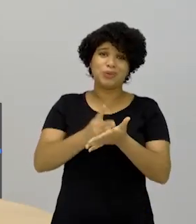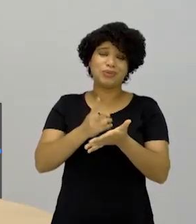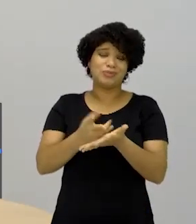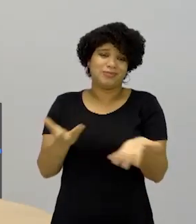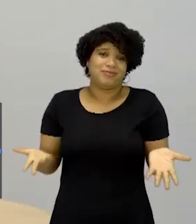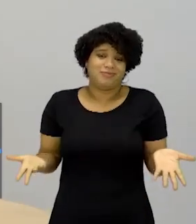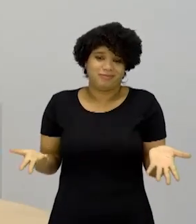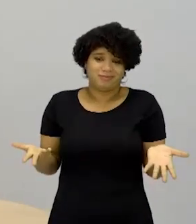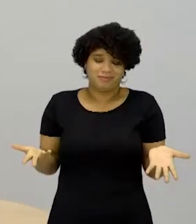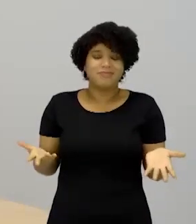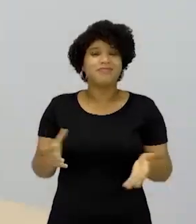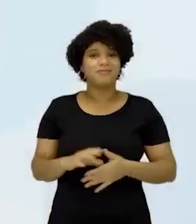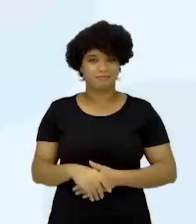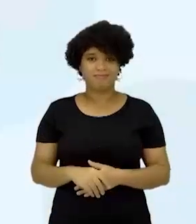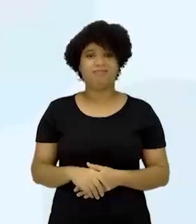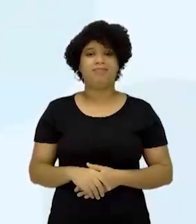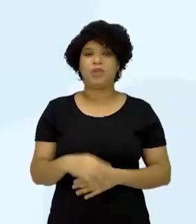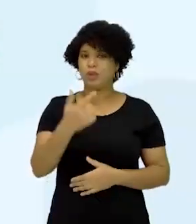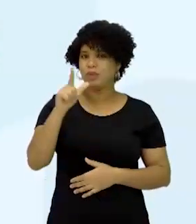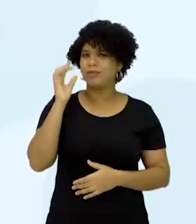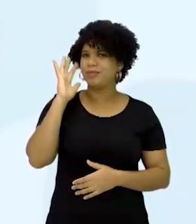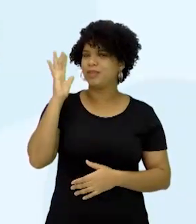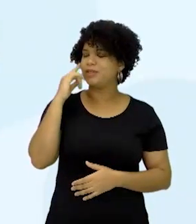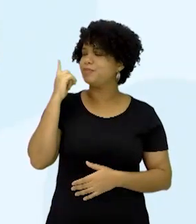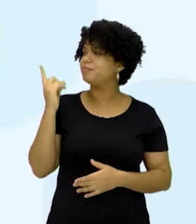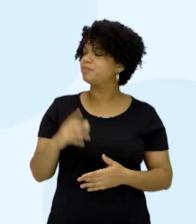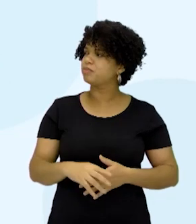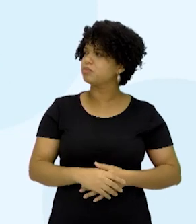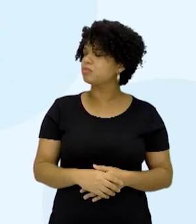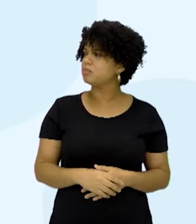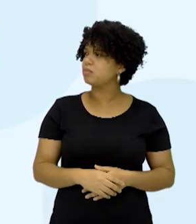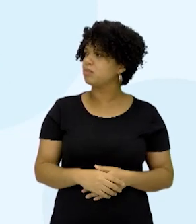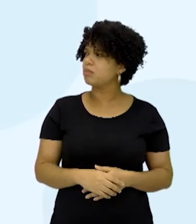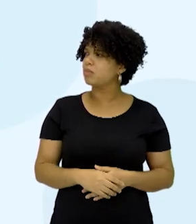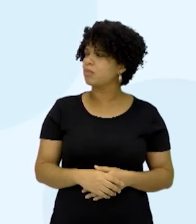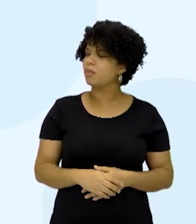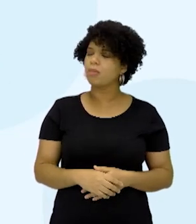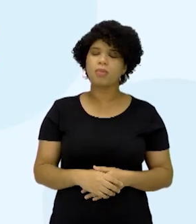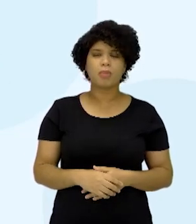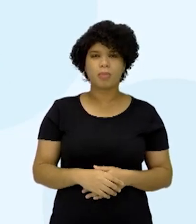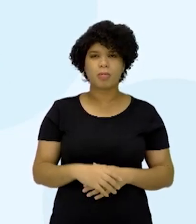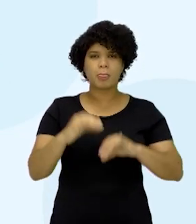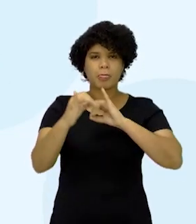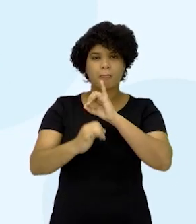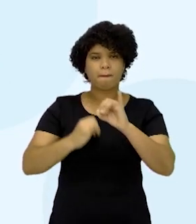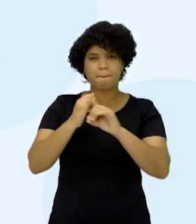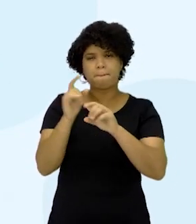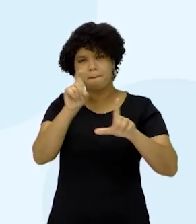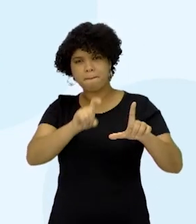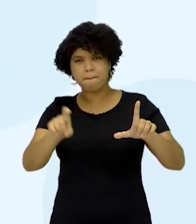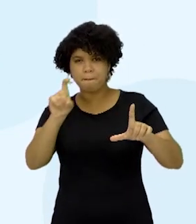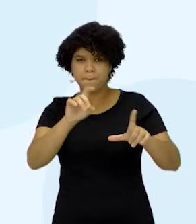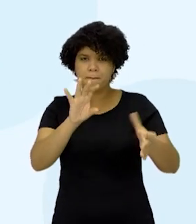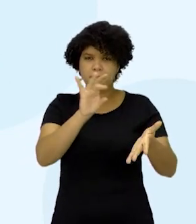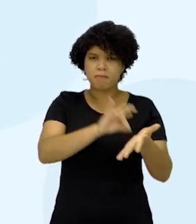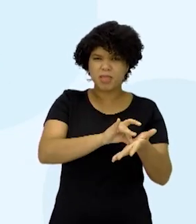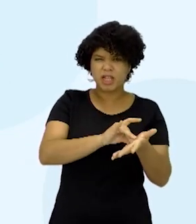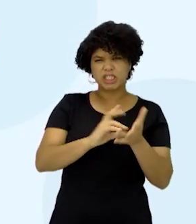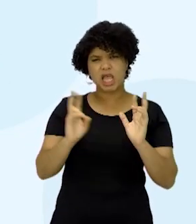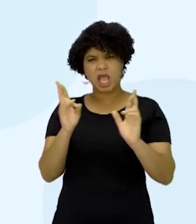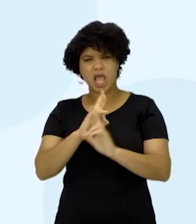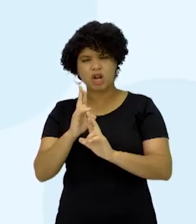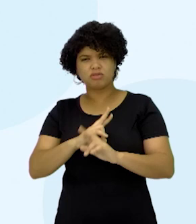Uma outra pergunta, um outro questionamento na tela. Por que a realidade virtual não dialoga explicitamente com as relações de convívio